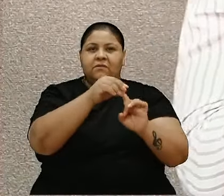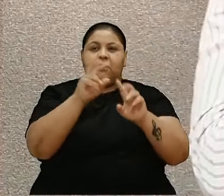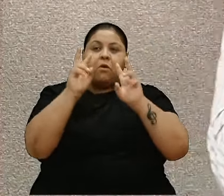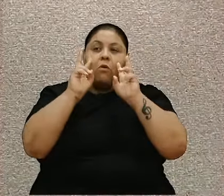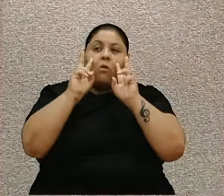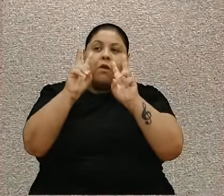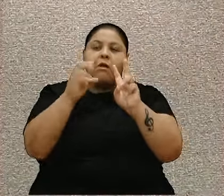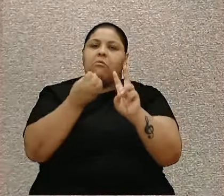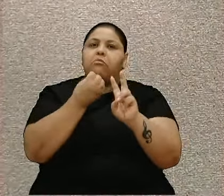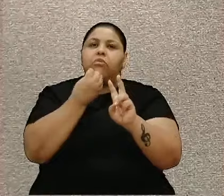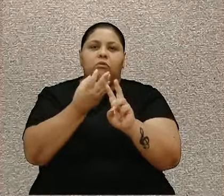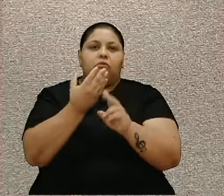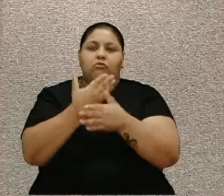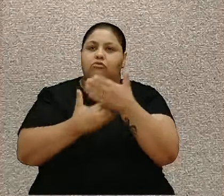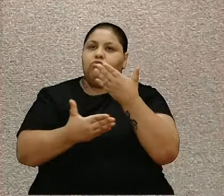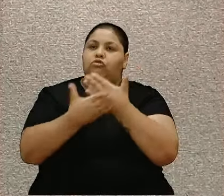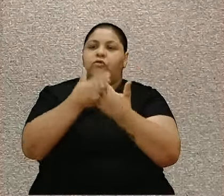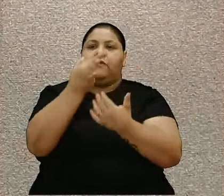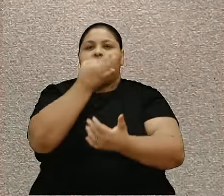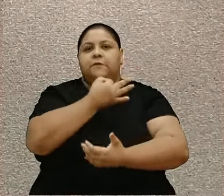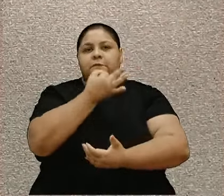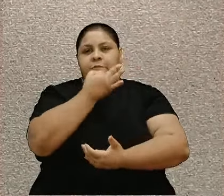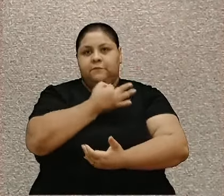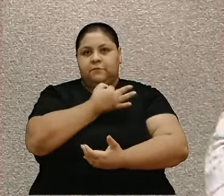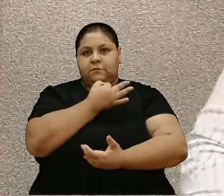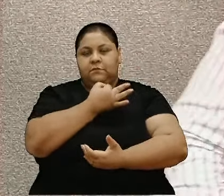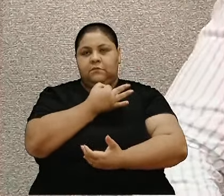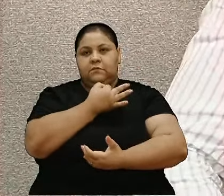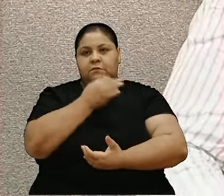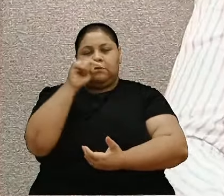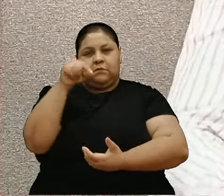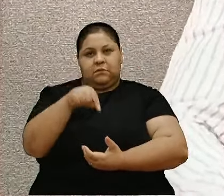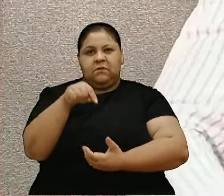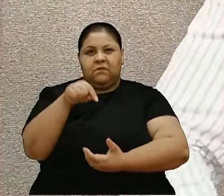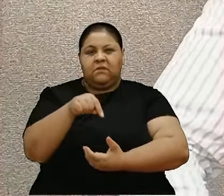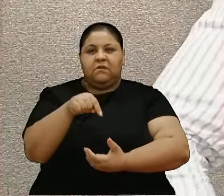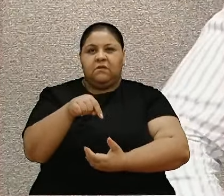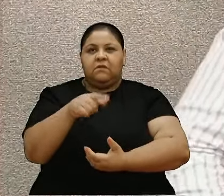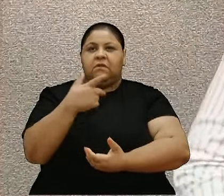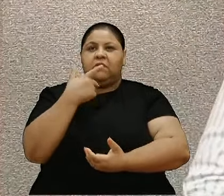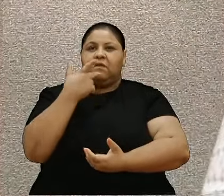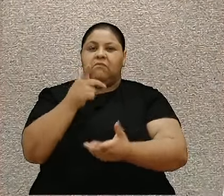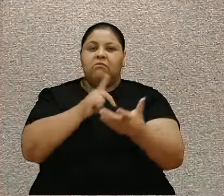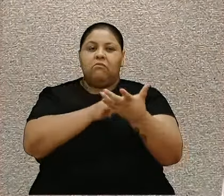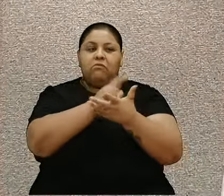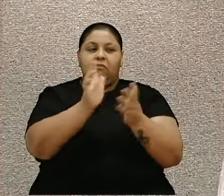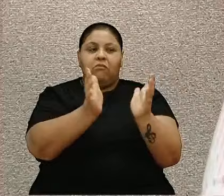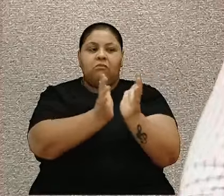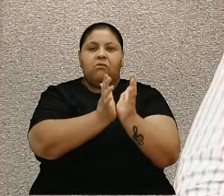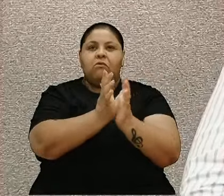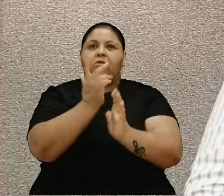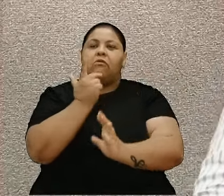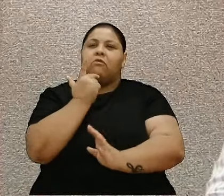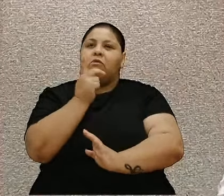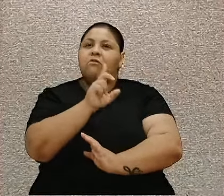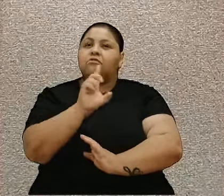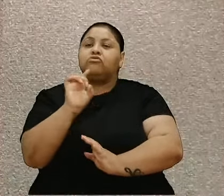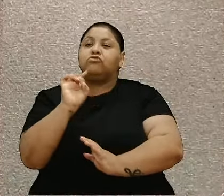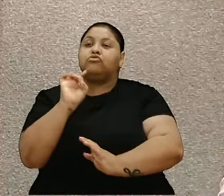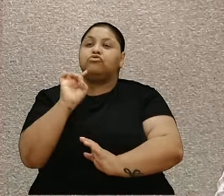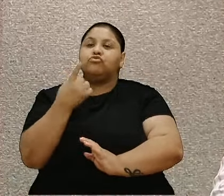bons olhos toda a Caxias do Sul. E aqui eu vi diversos colegas falando a respeito somente de uma